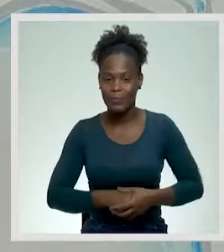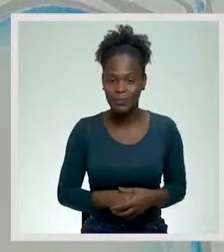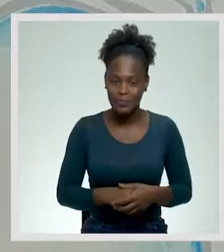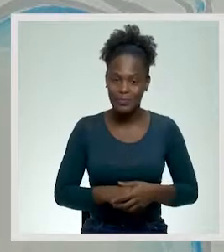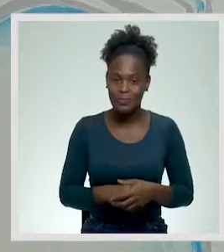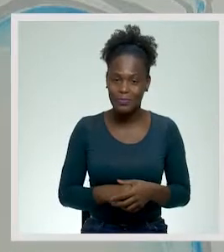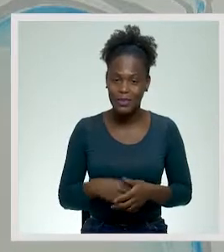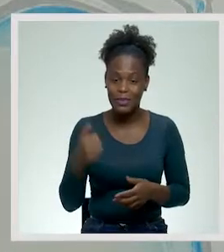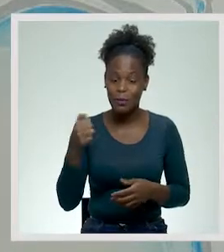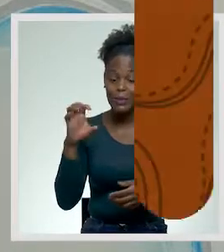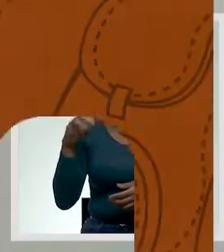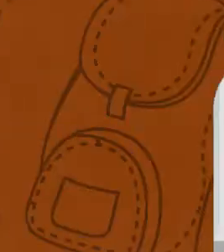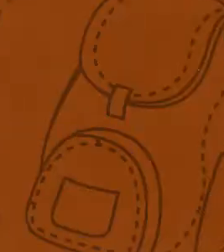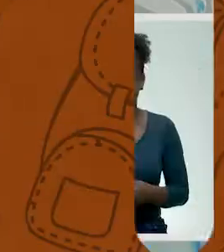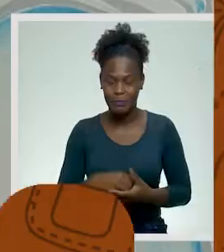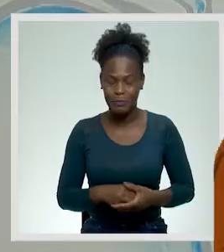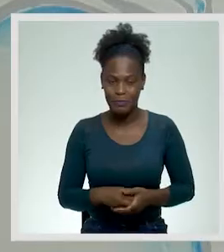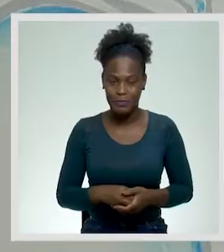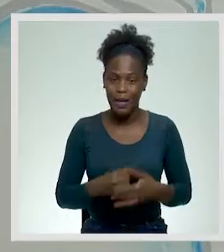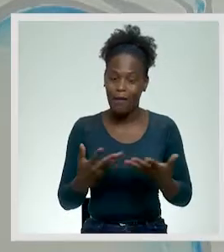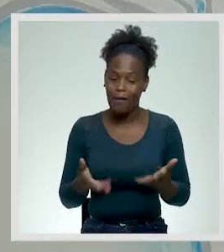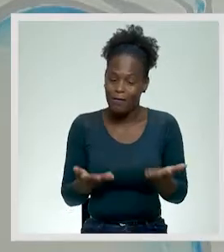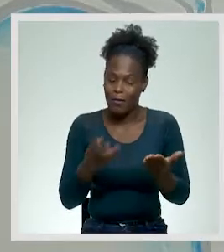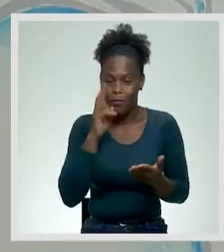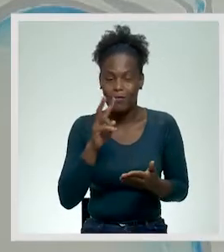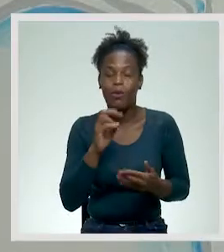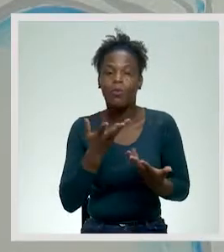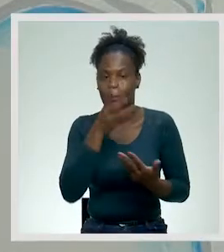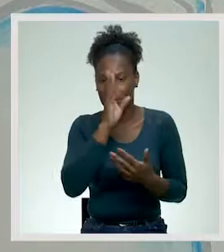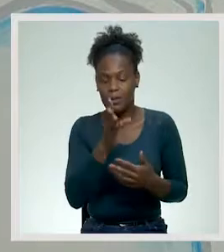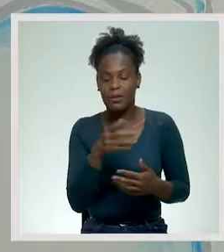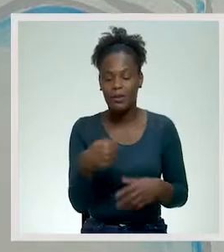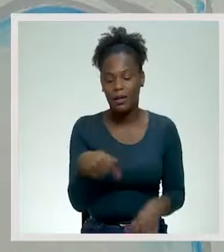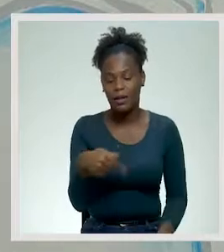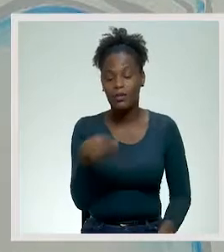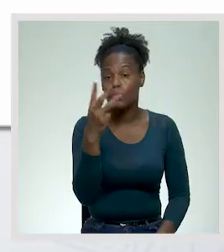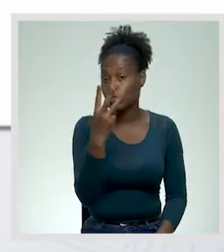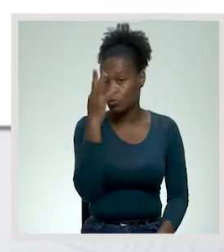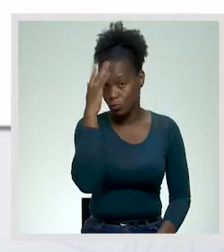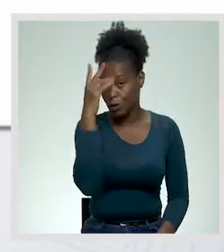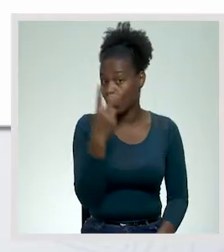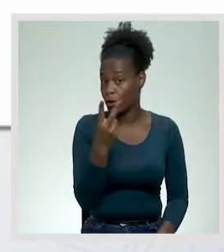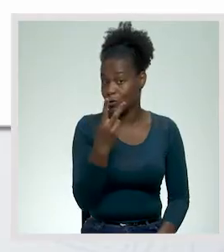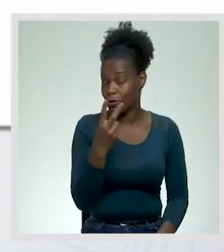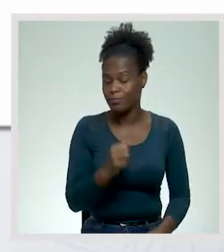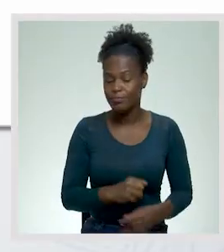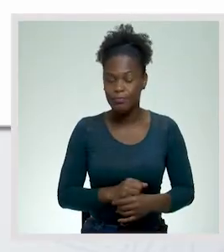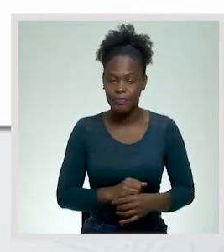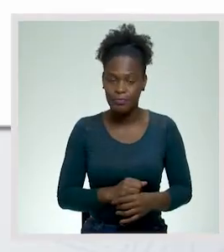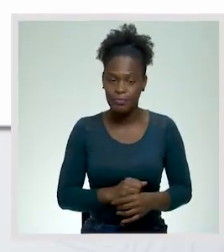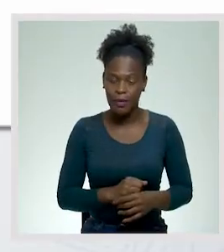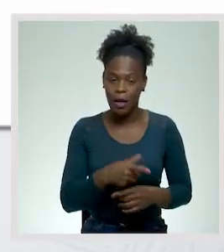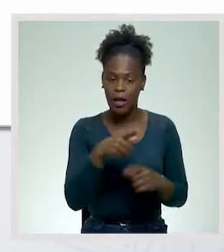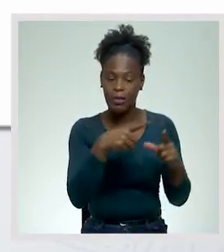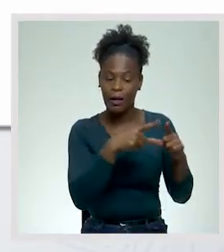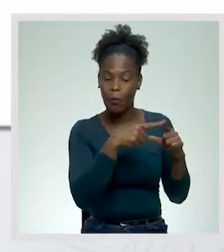5 centímetros. Vamos ver a aplicação 2. Considerando o